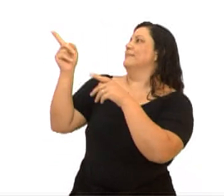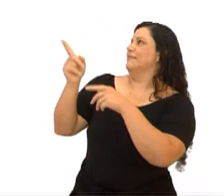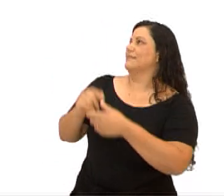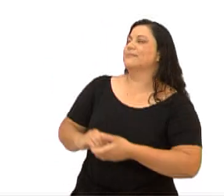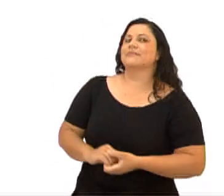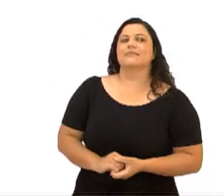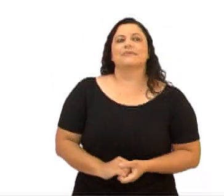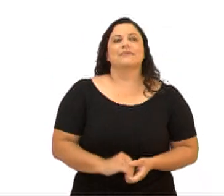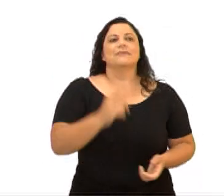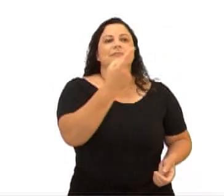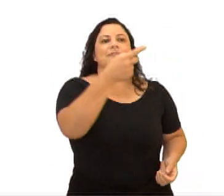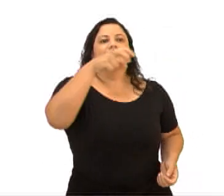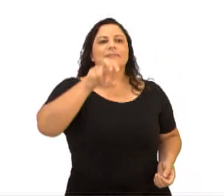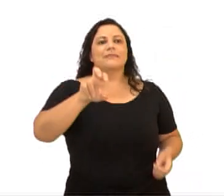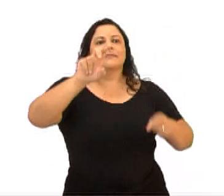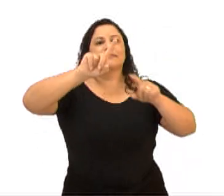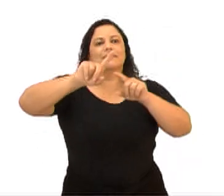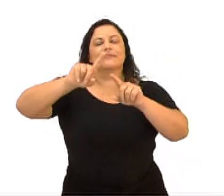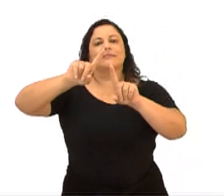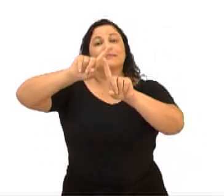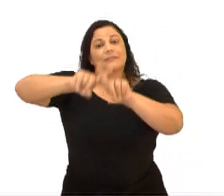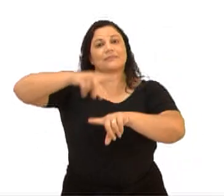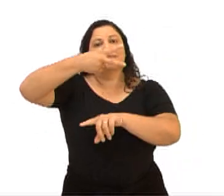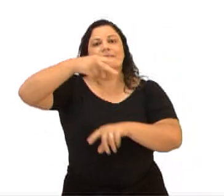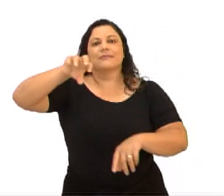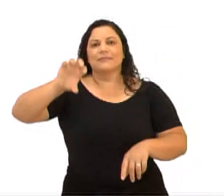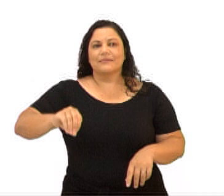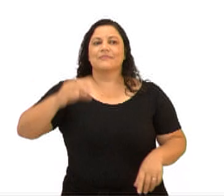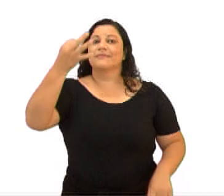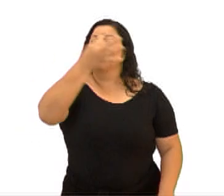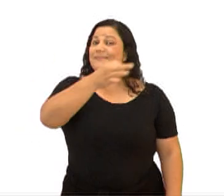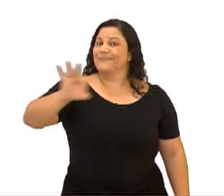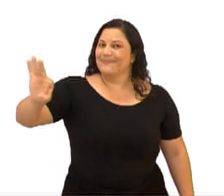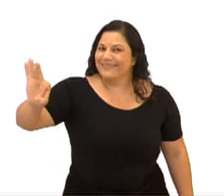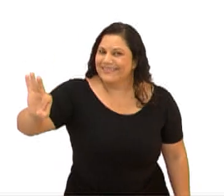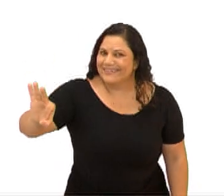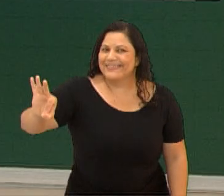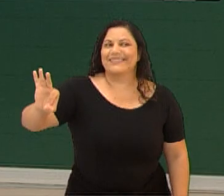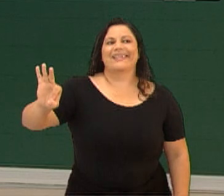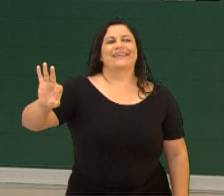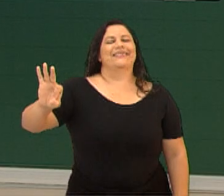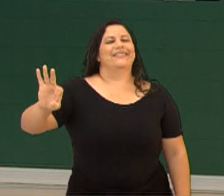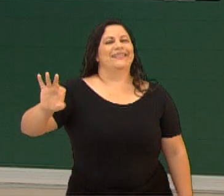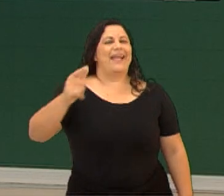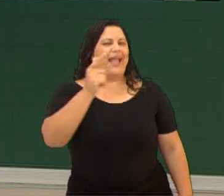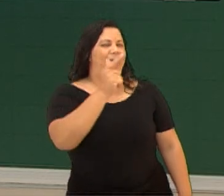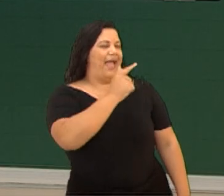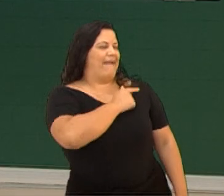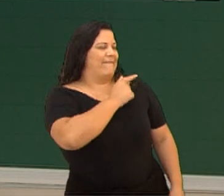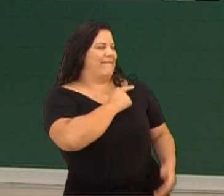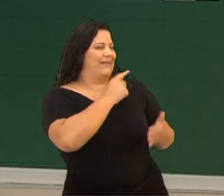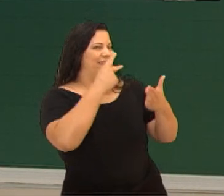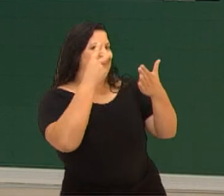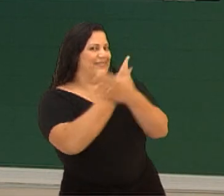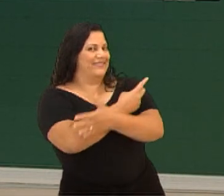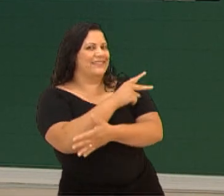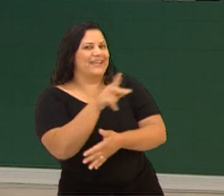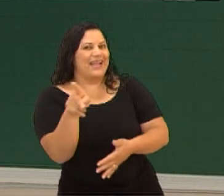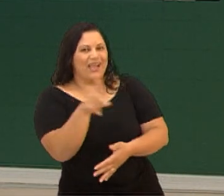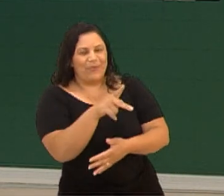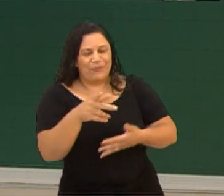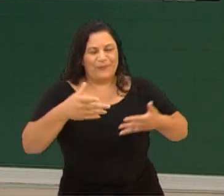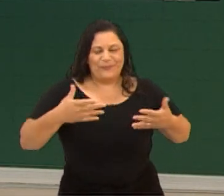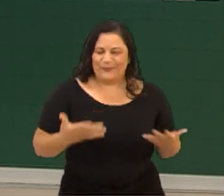vezes 20, a prof fez a continha ali também. Acertei, hein? Que feio se a prof errar uma conta